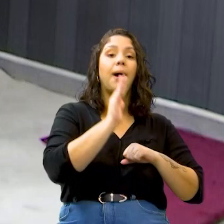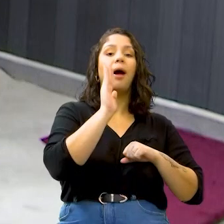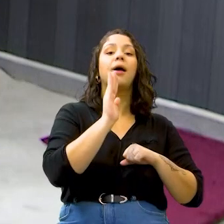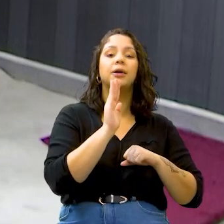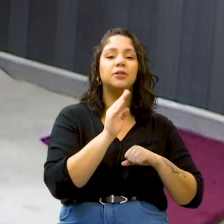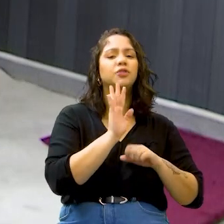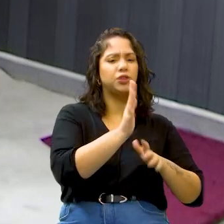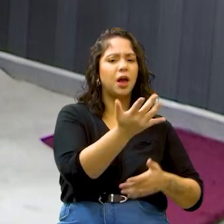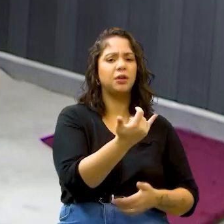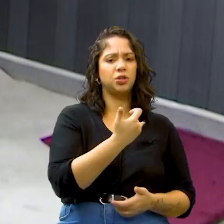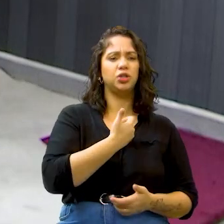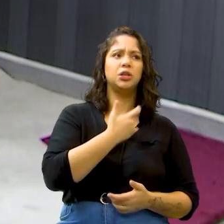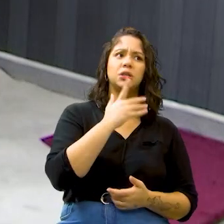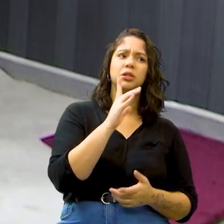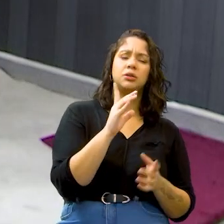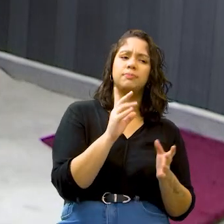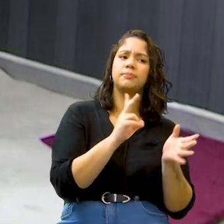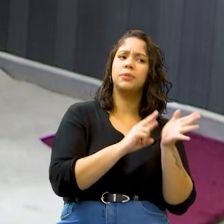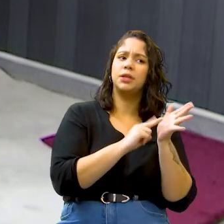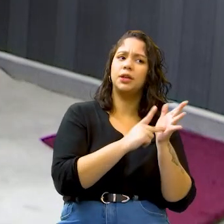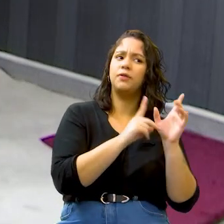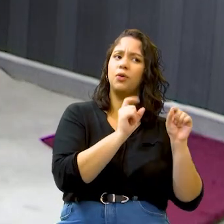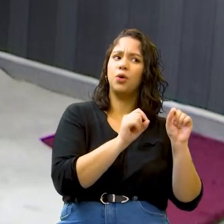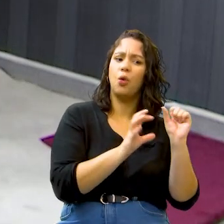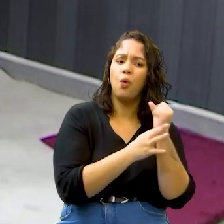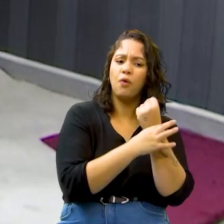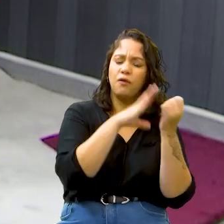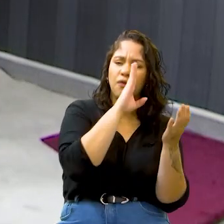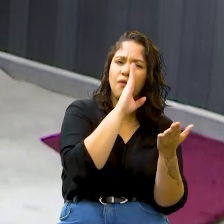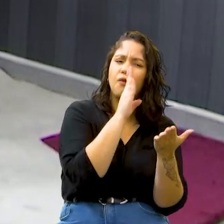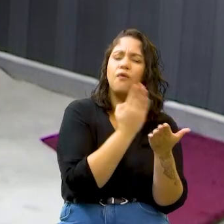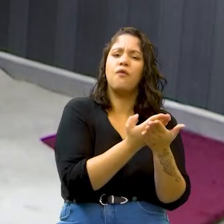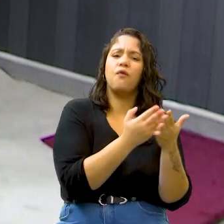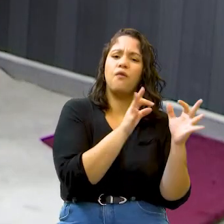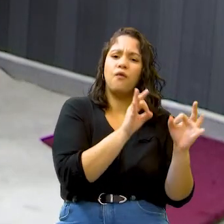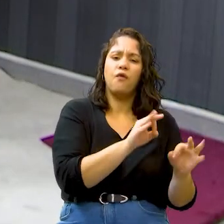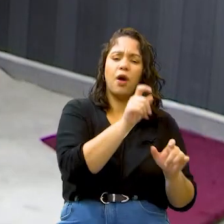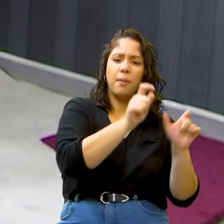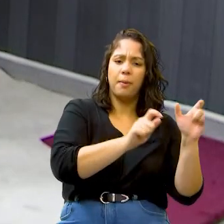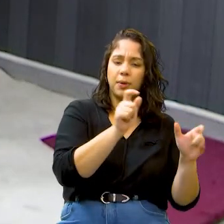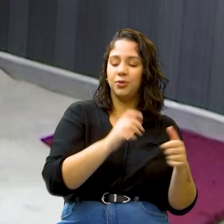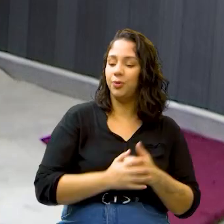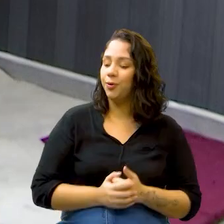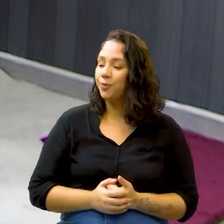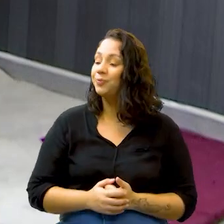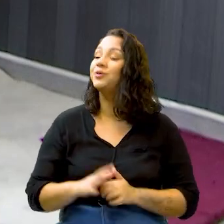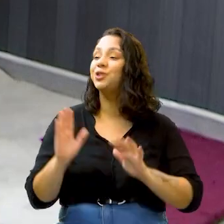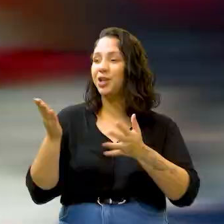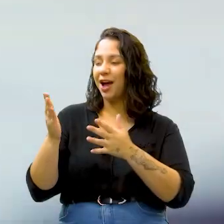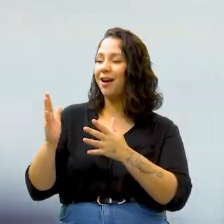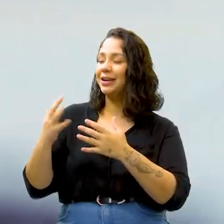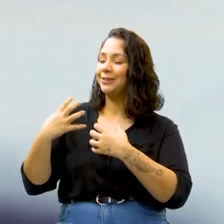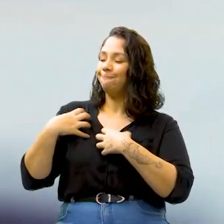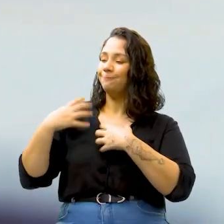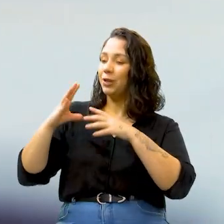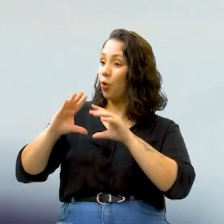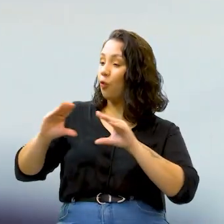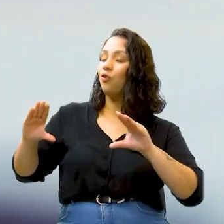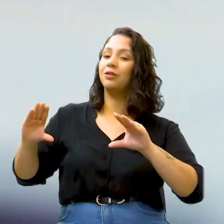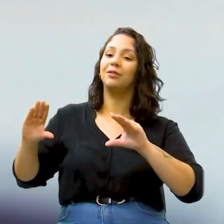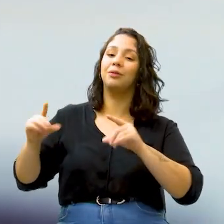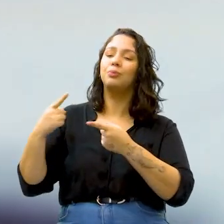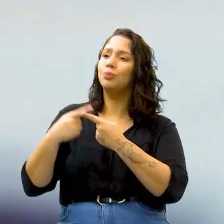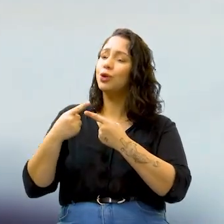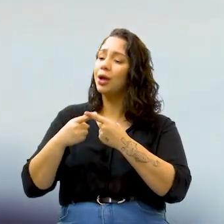maior isso que você falou né professor vai trazer confiança segurança para o candidato mais